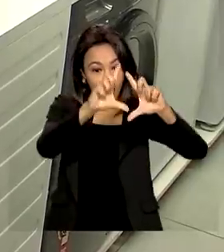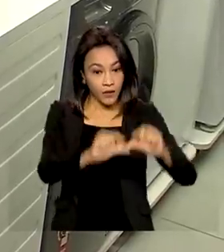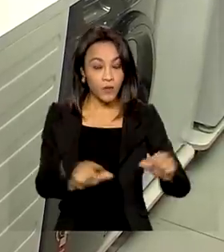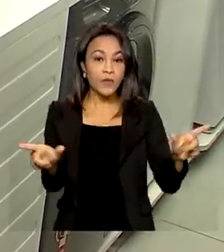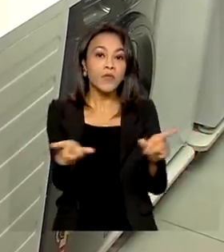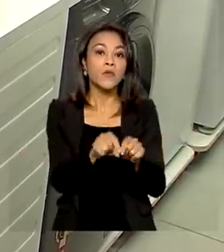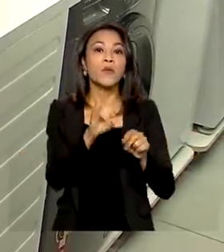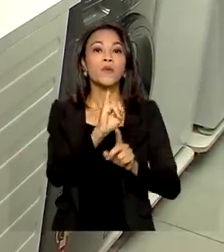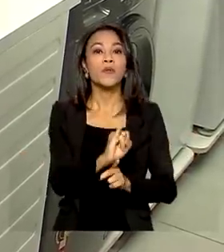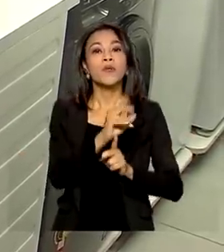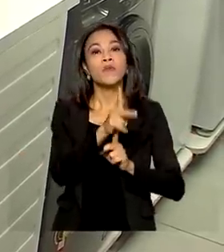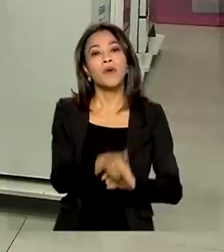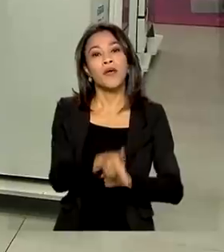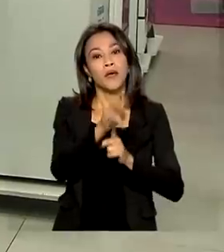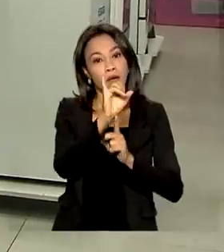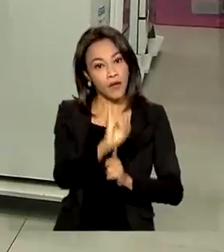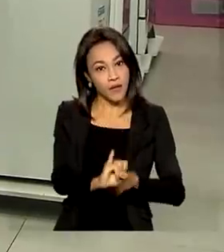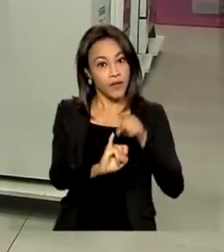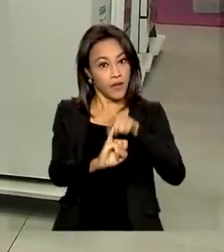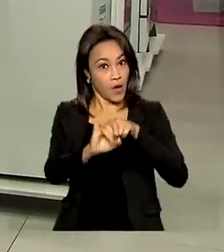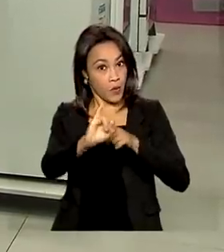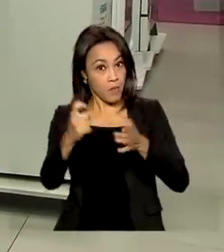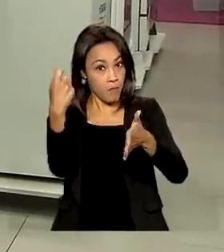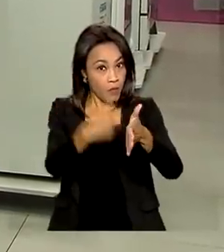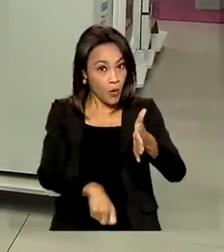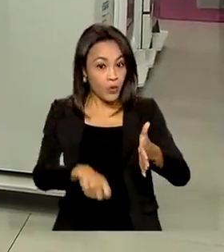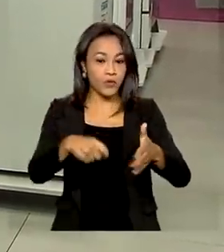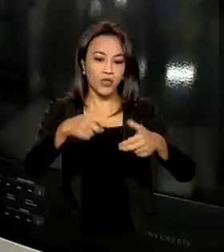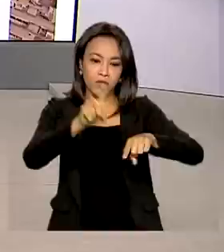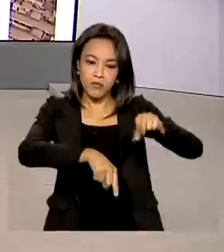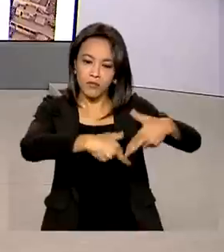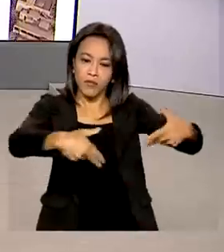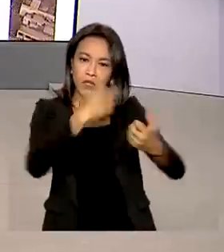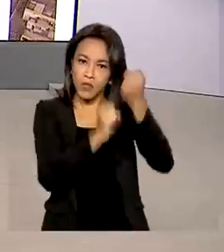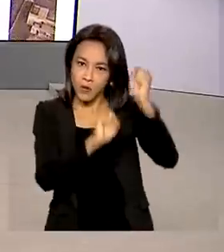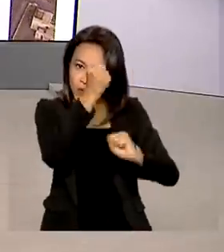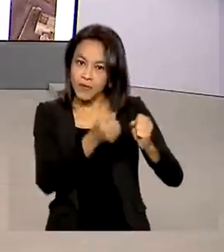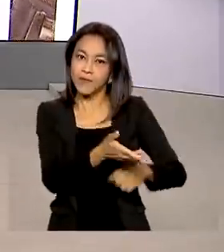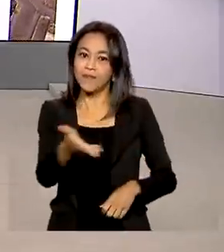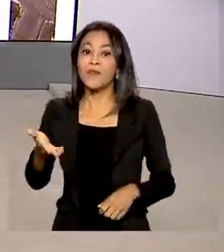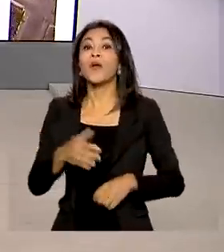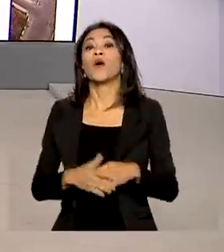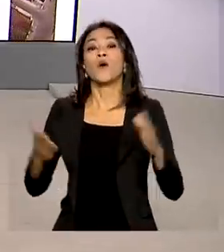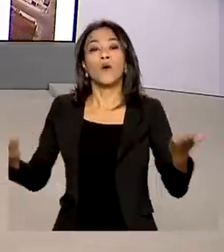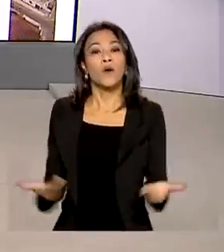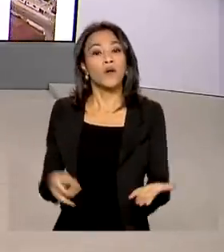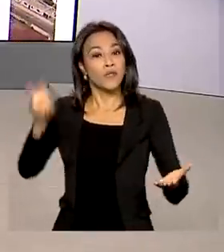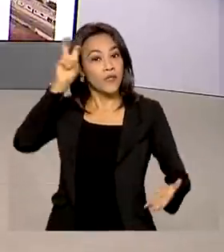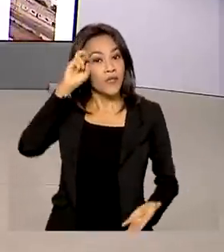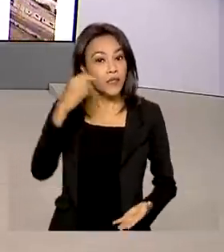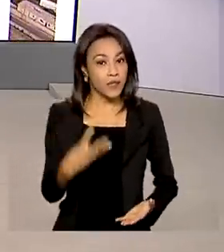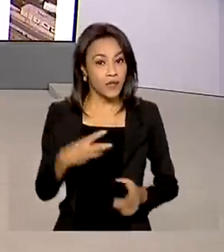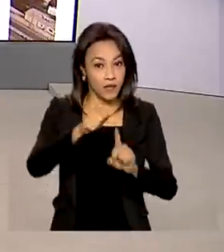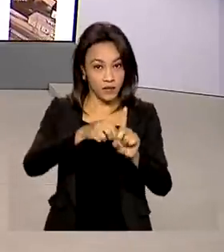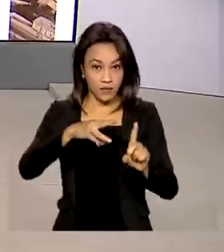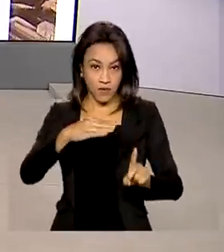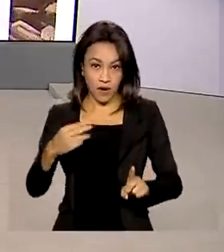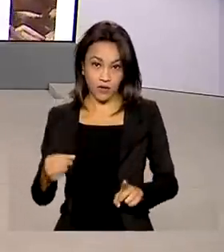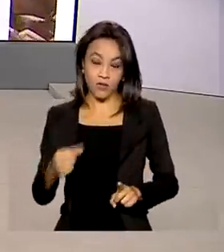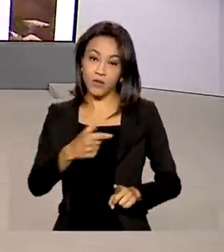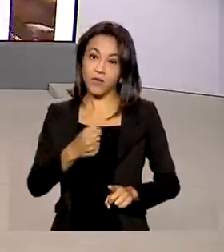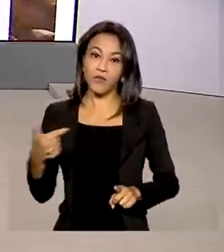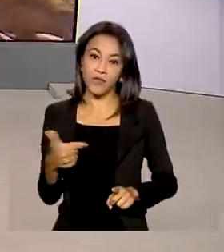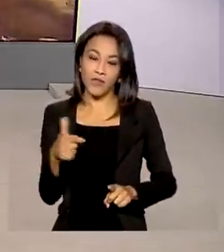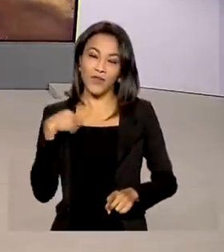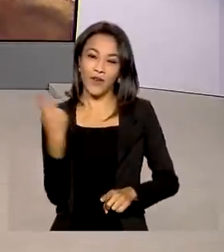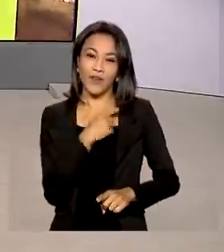IPI, o imposto sobre produtos industrializados. Quinta-feira, 3 de março de 2022, o